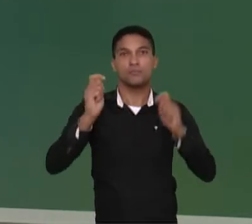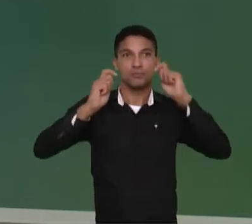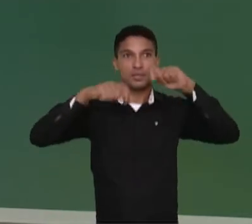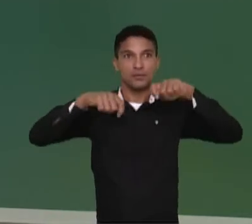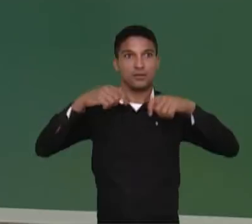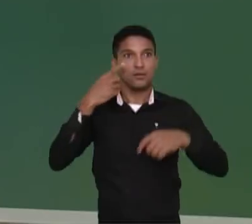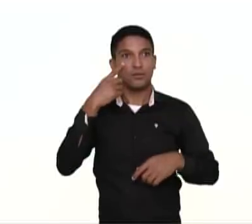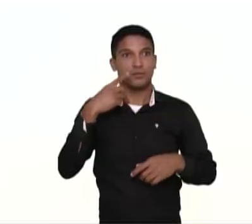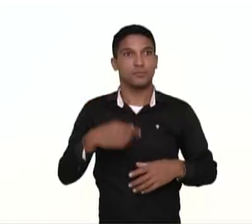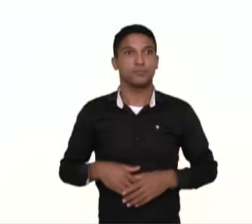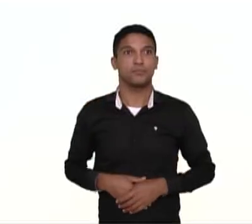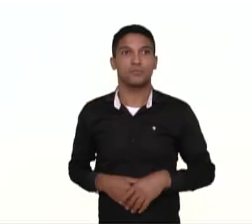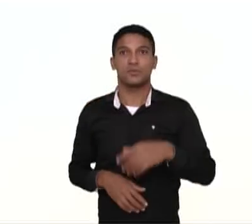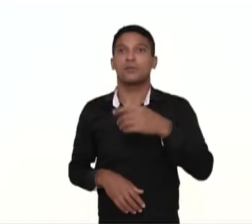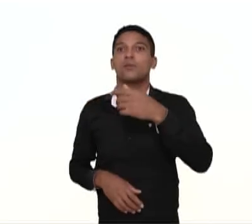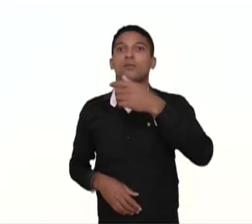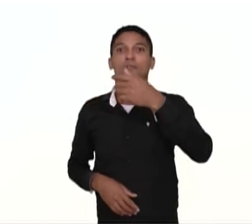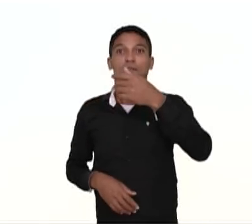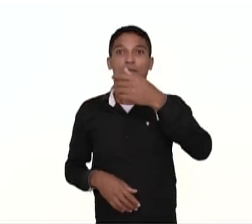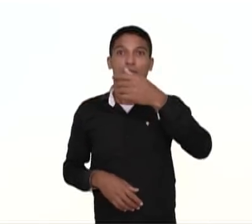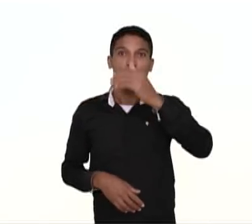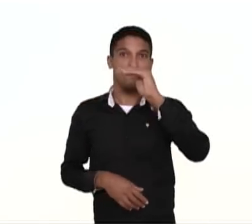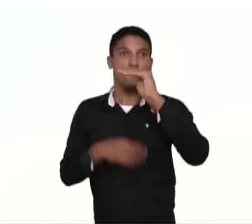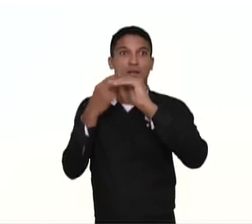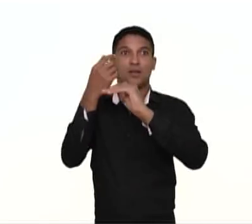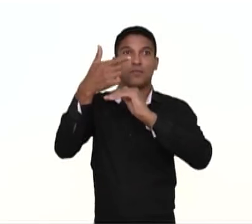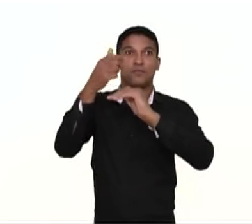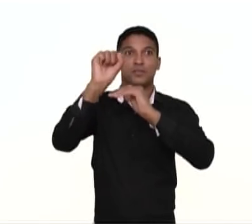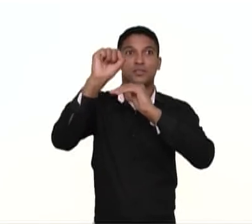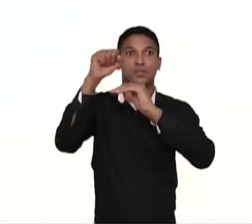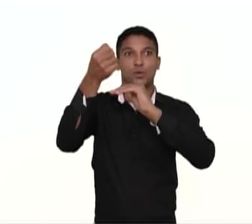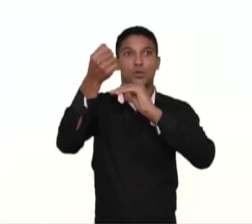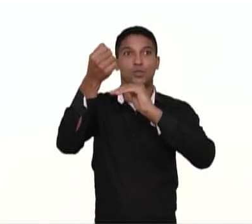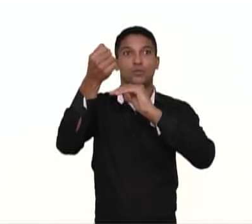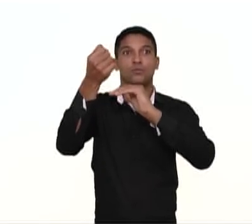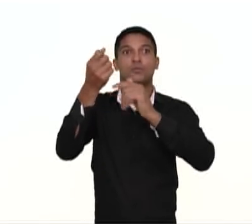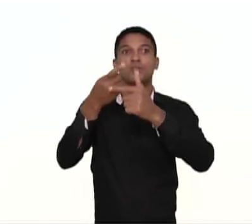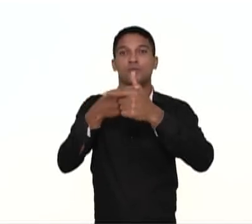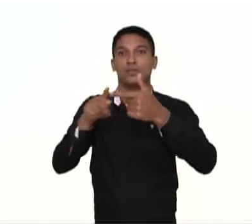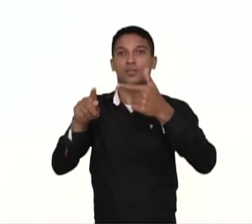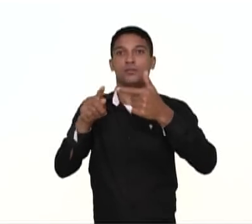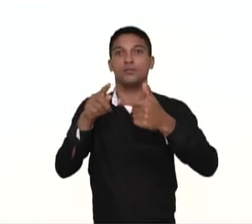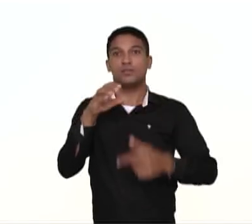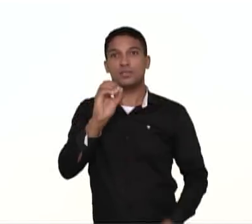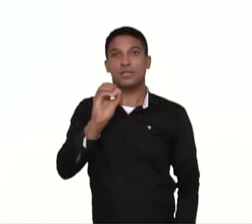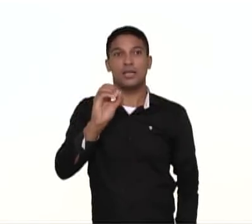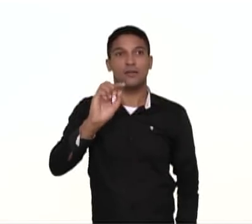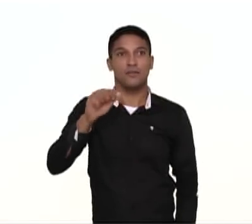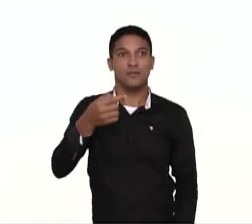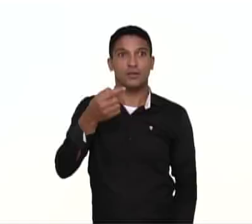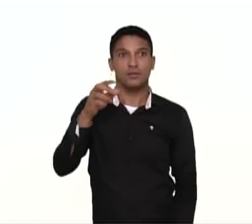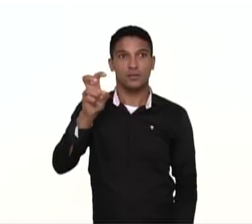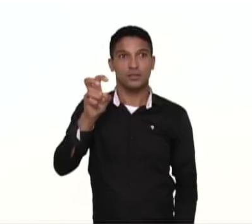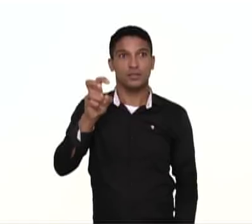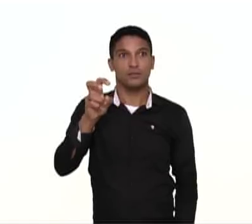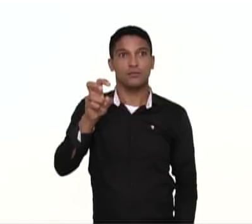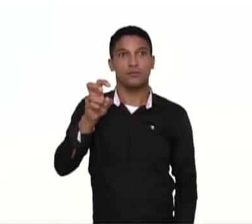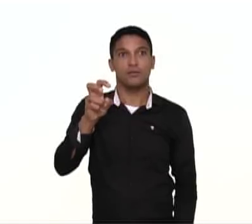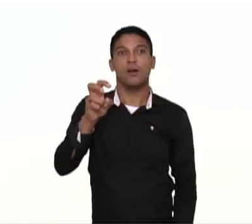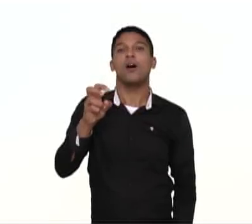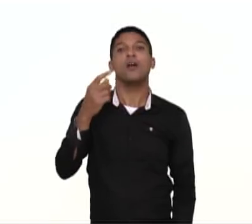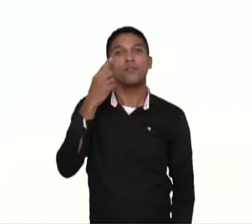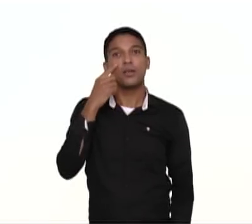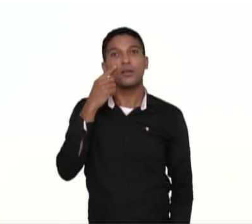Então, nós temos aí 28 dividido por 0,5 é a mesma coisa que multiplicar 28 por 2. Então, eu tenho 56 km por